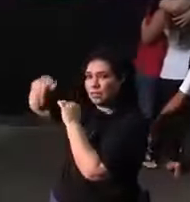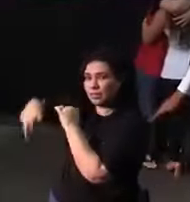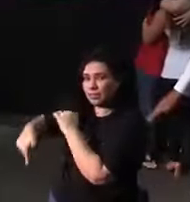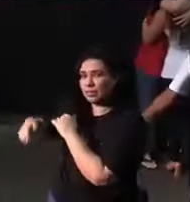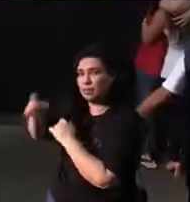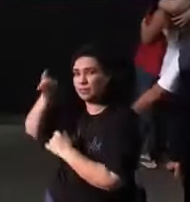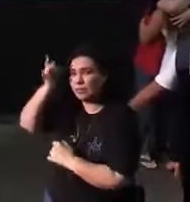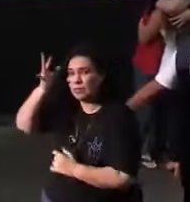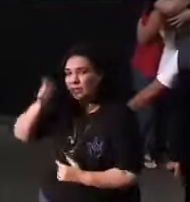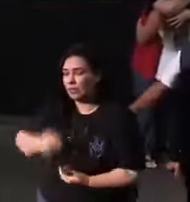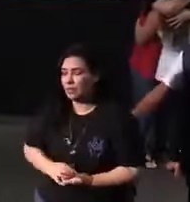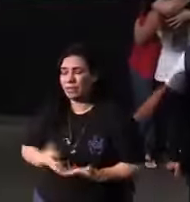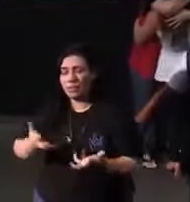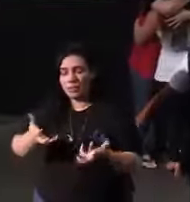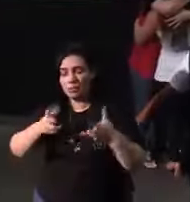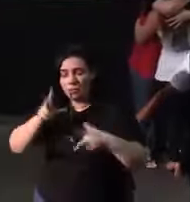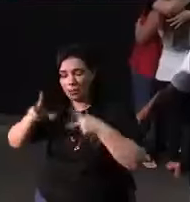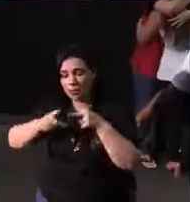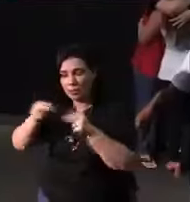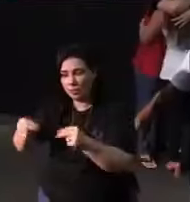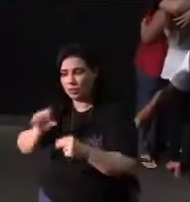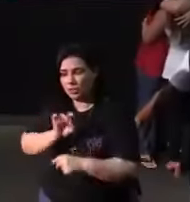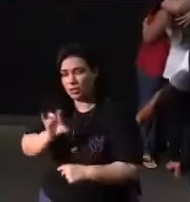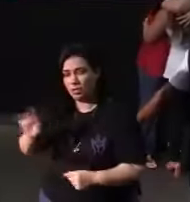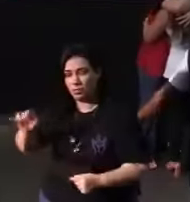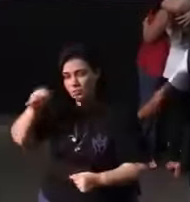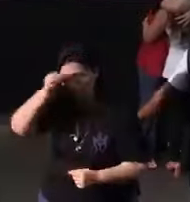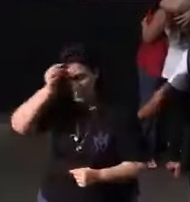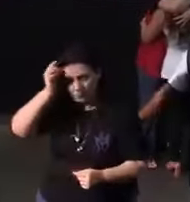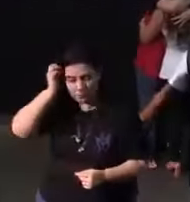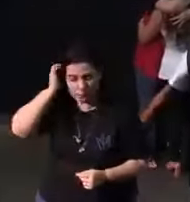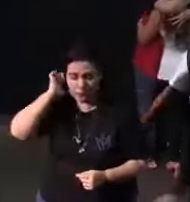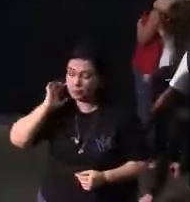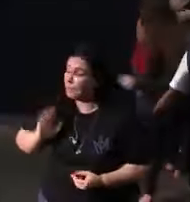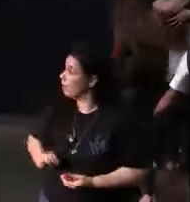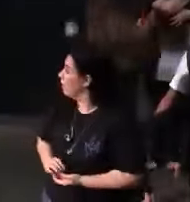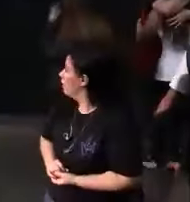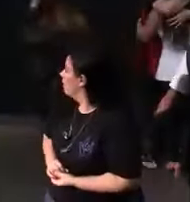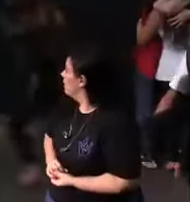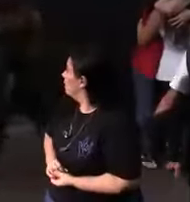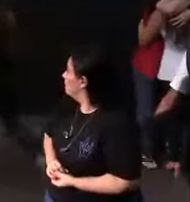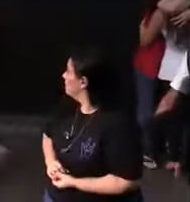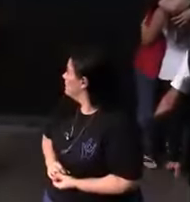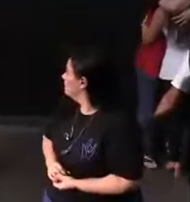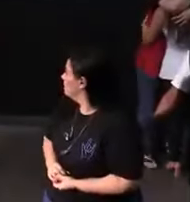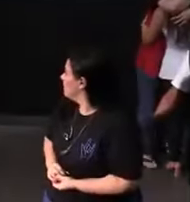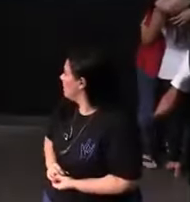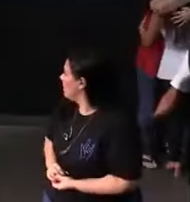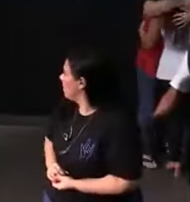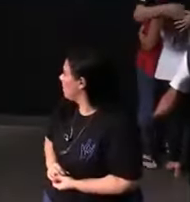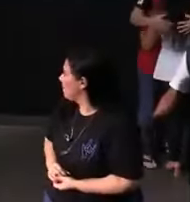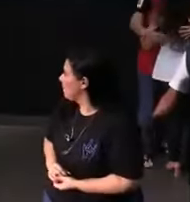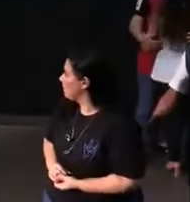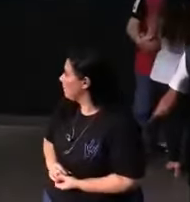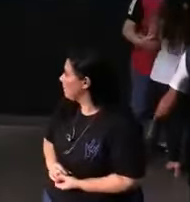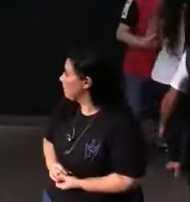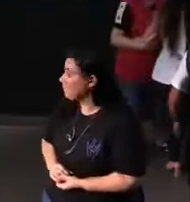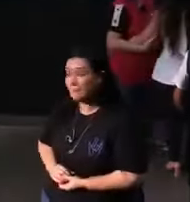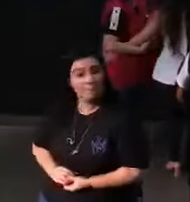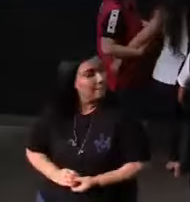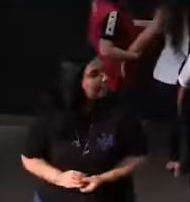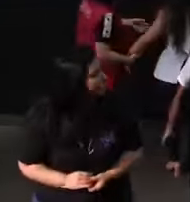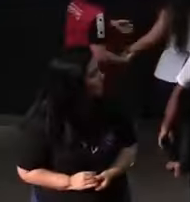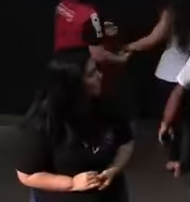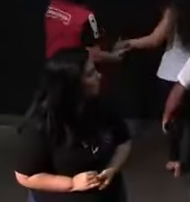outra para facilitar. Nós queremos dar um brinde a cada um de vocês. Isso, podem levar aqui. Isso, conduzam, conduzam aqui. Isso, podem ir. Pega aqui, ó, e